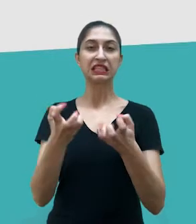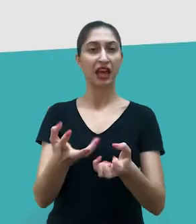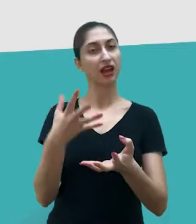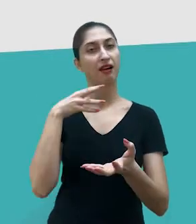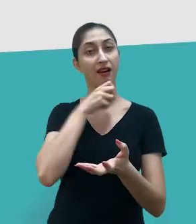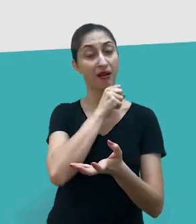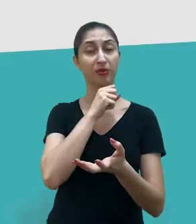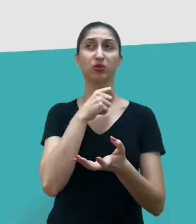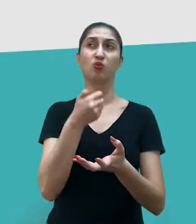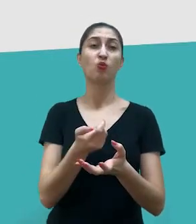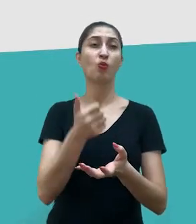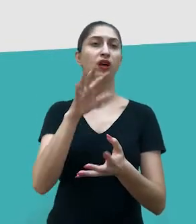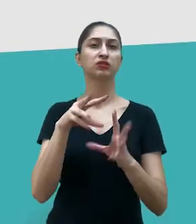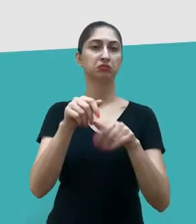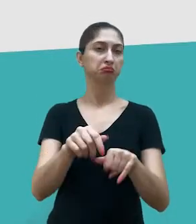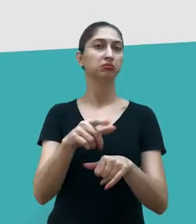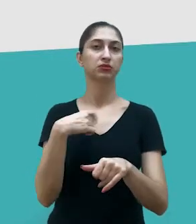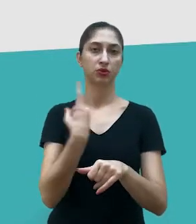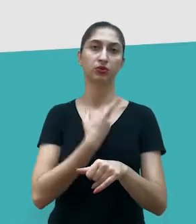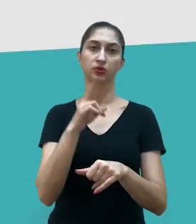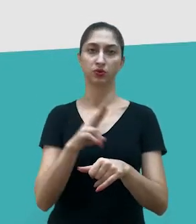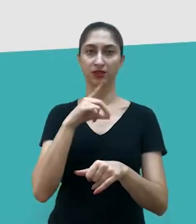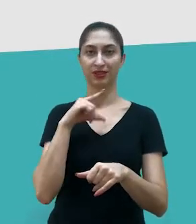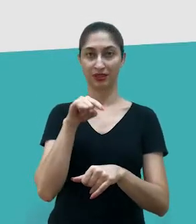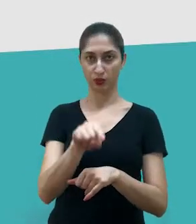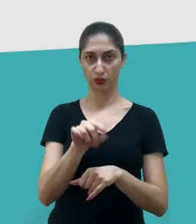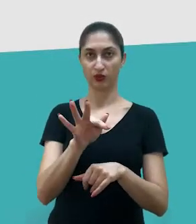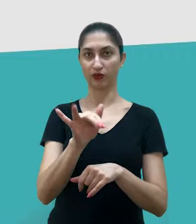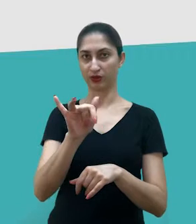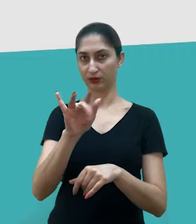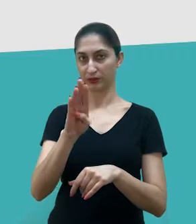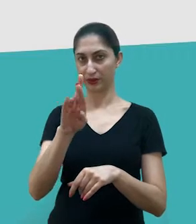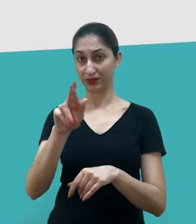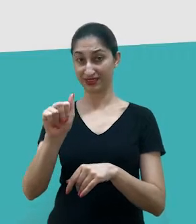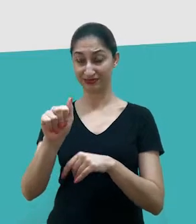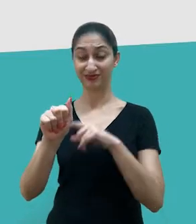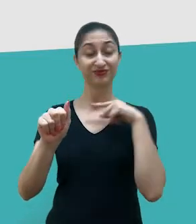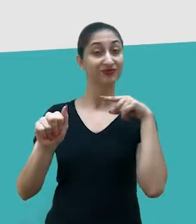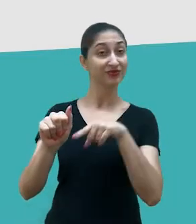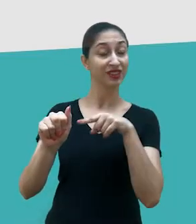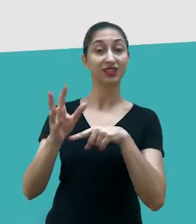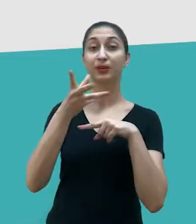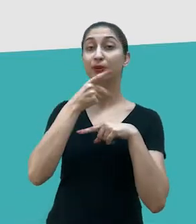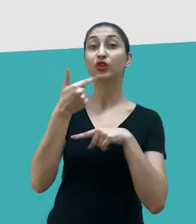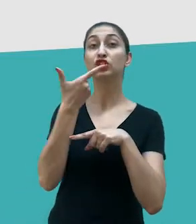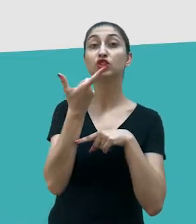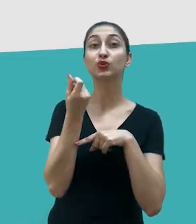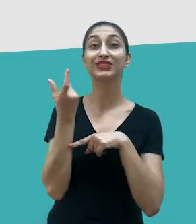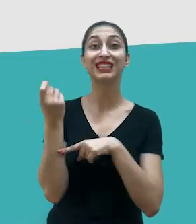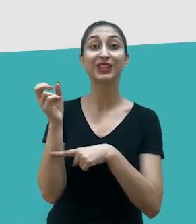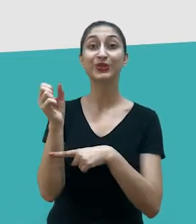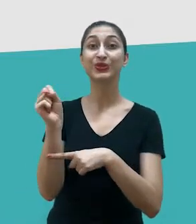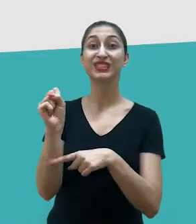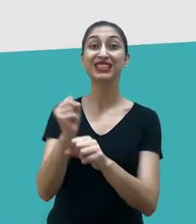de quase tudo que a gente usa. Essas fibras, elas demoram até 200 anos